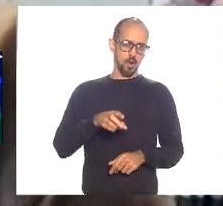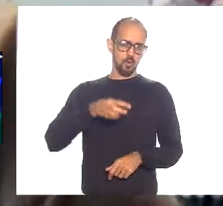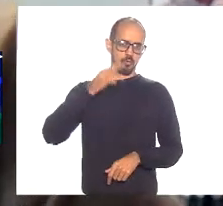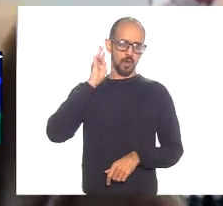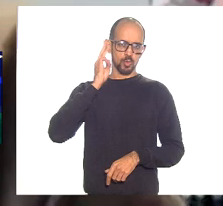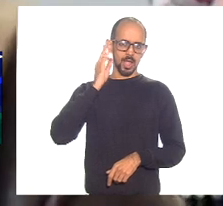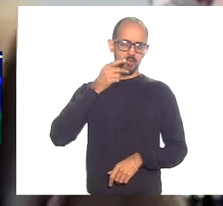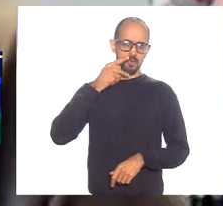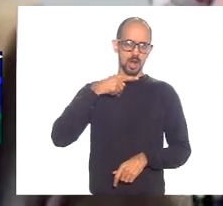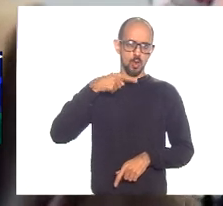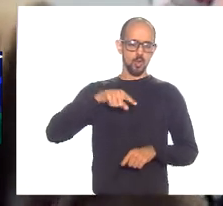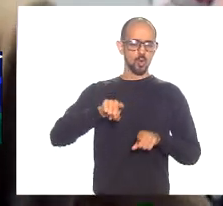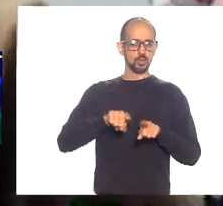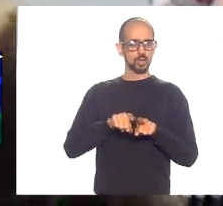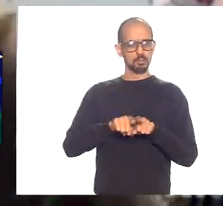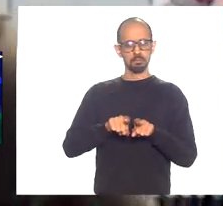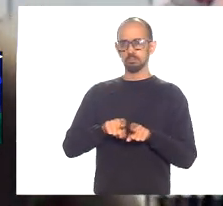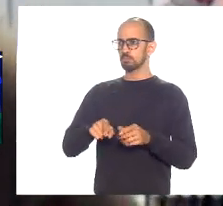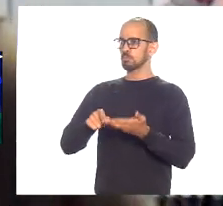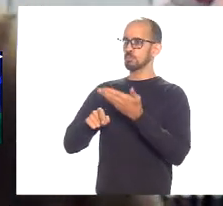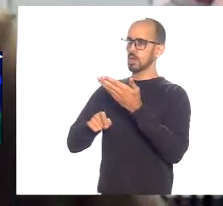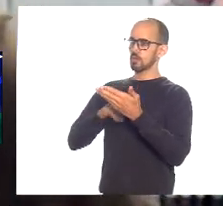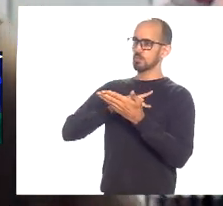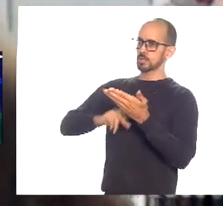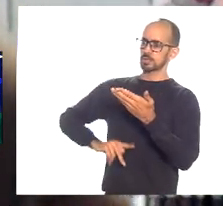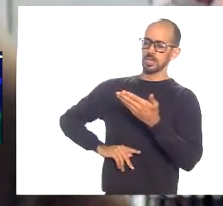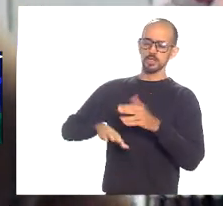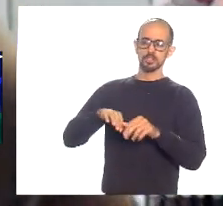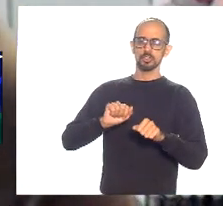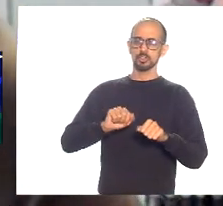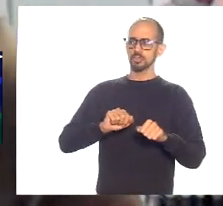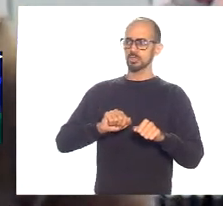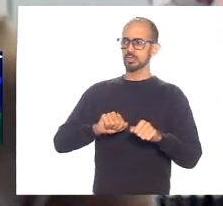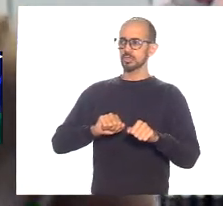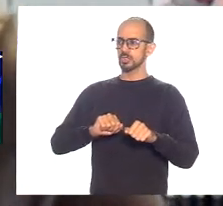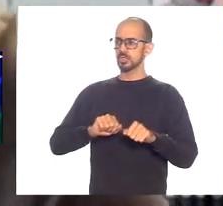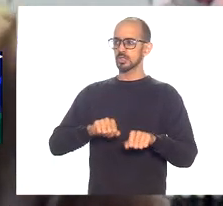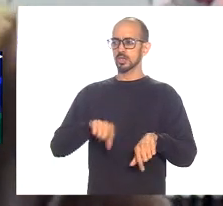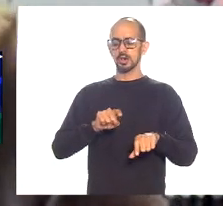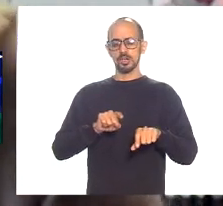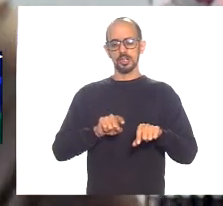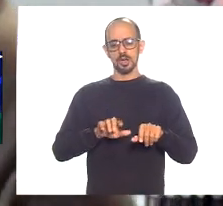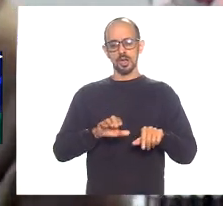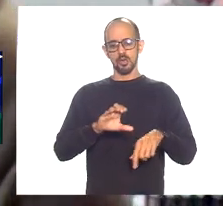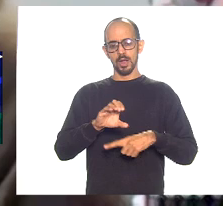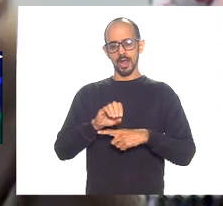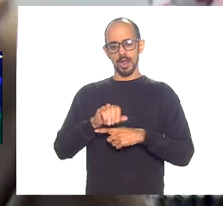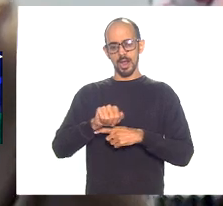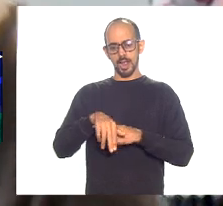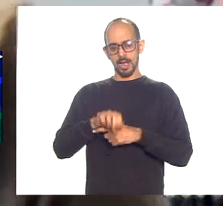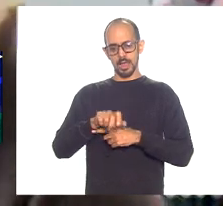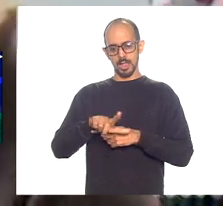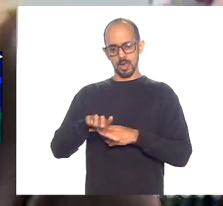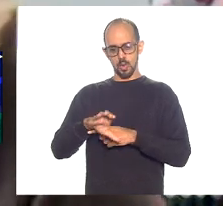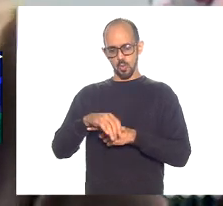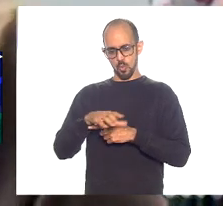tem basicamente a presidente e computador é o Marco ele é um canecão e